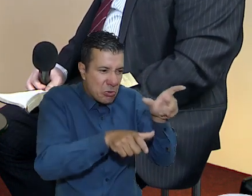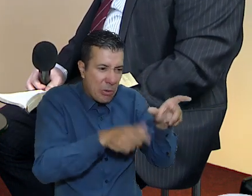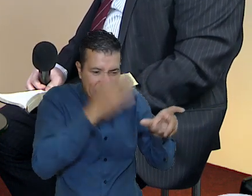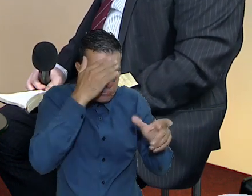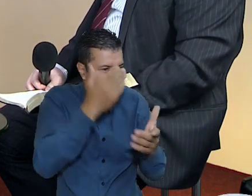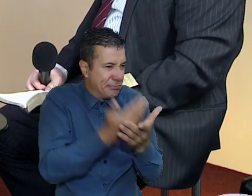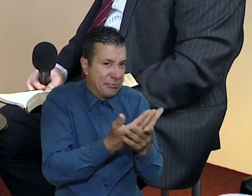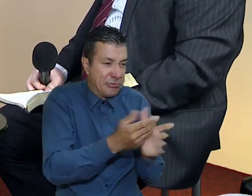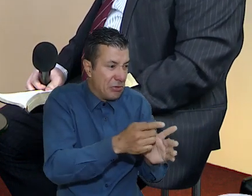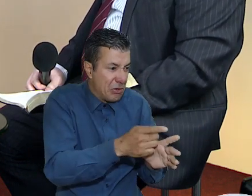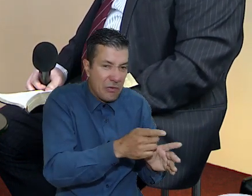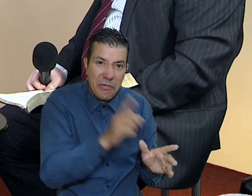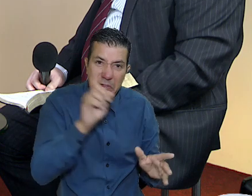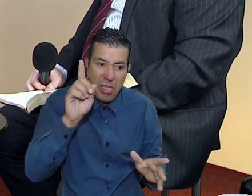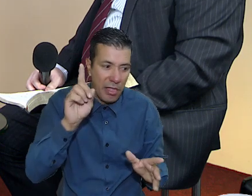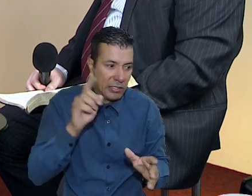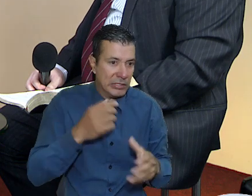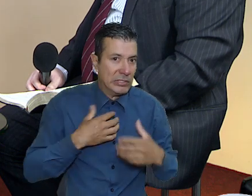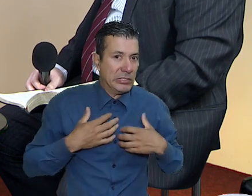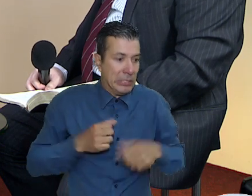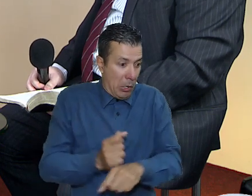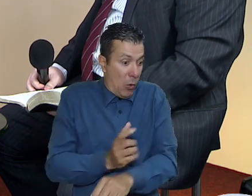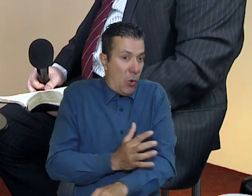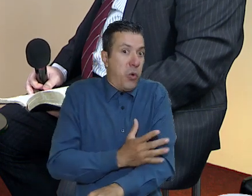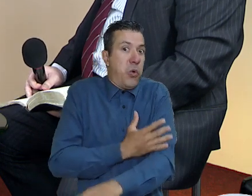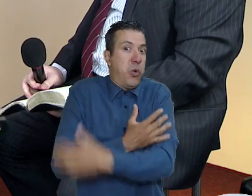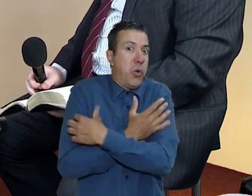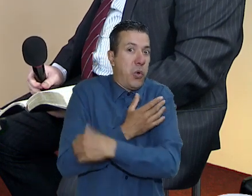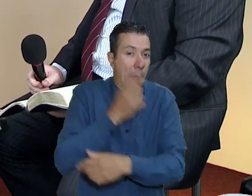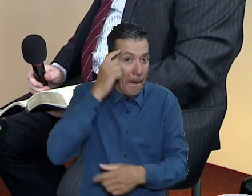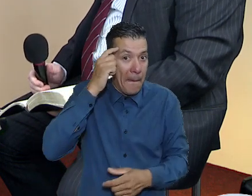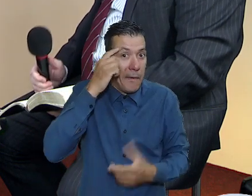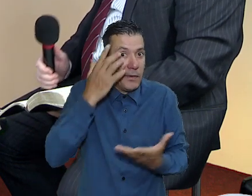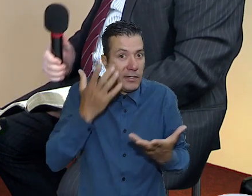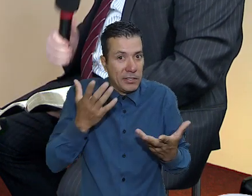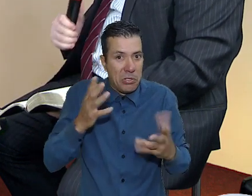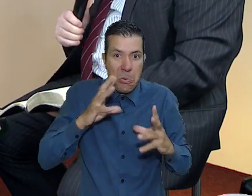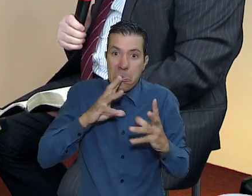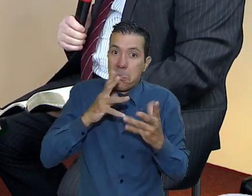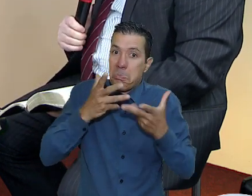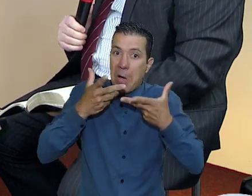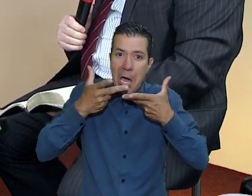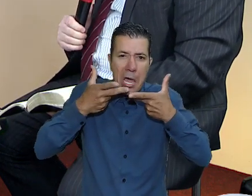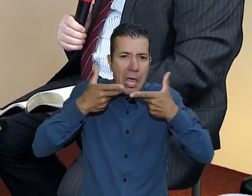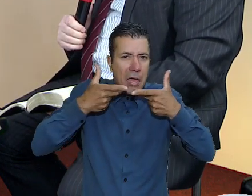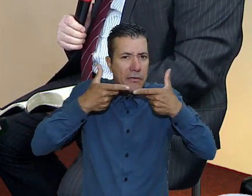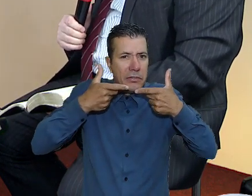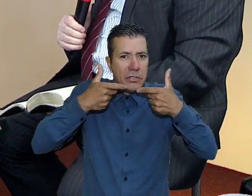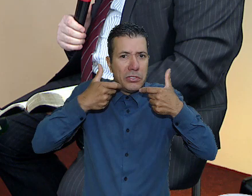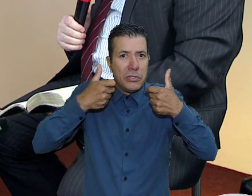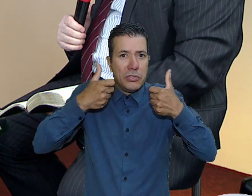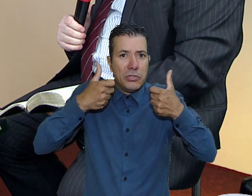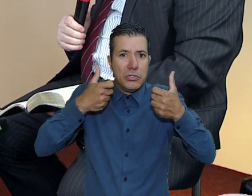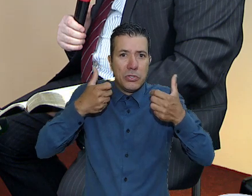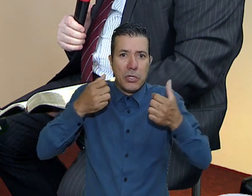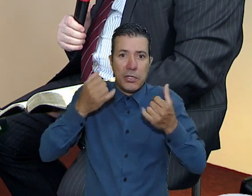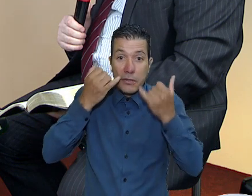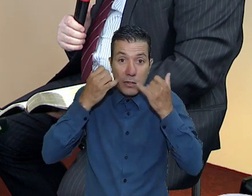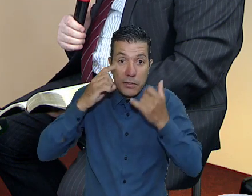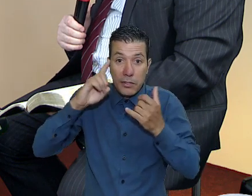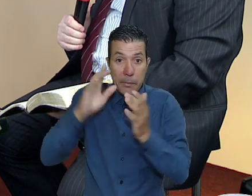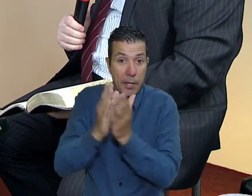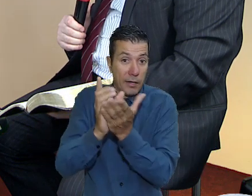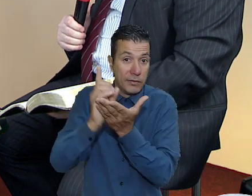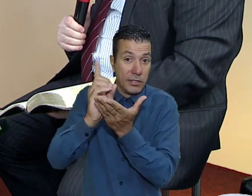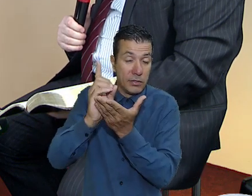Chega, confesso para vocês que eu chego a me arrepiar em pensar, esse é o maior de todos os eventos, e aqueles que se ampararam na graça de Deus,